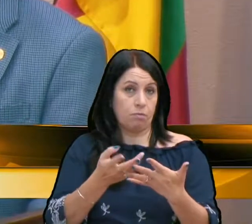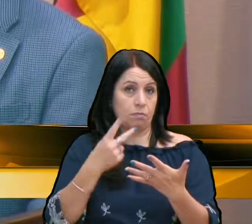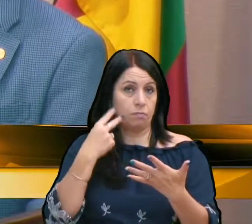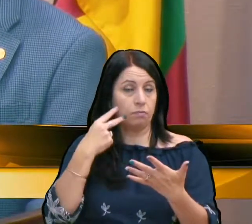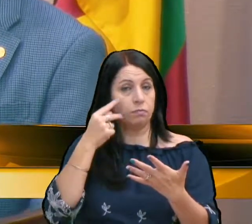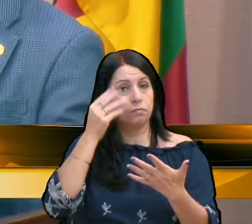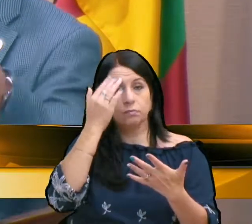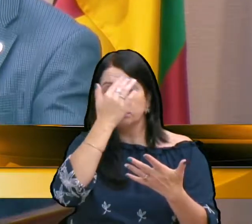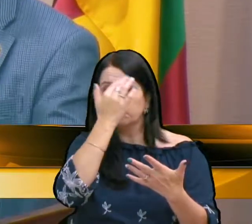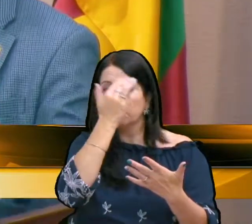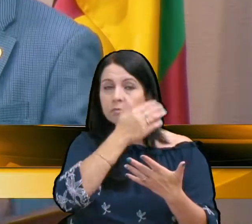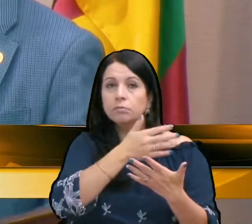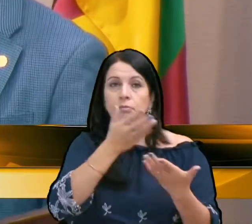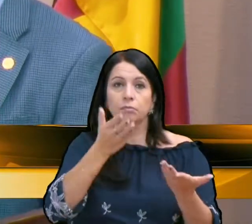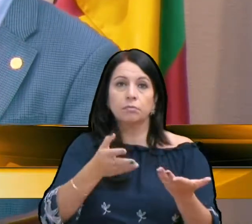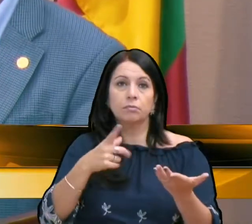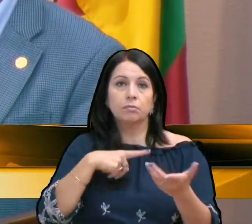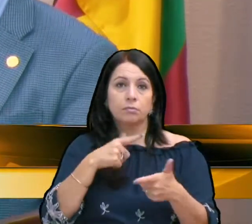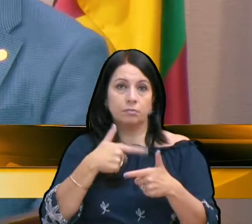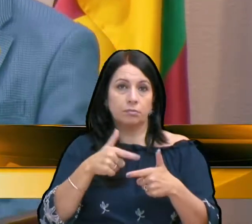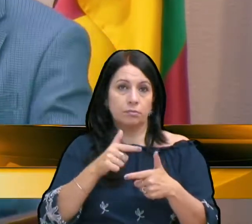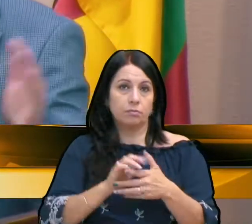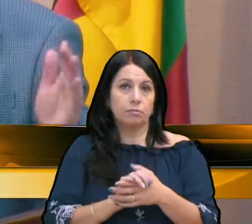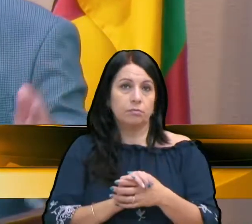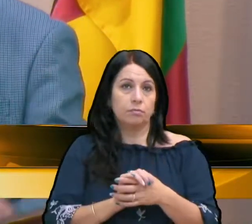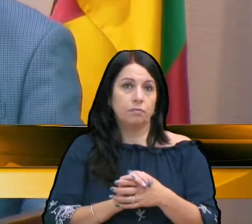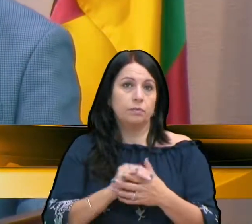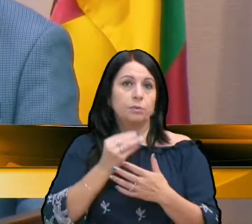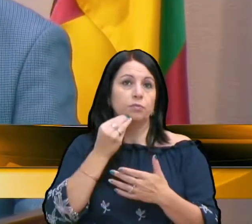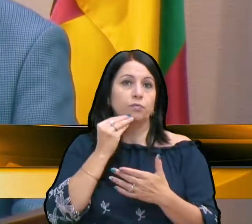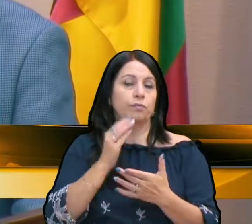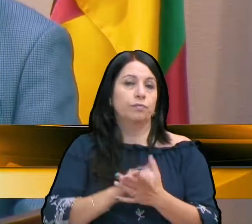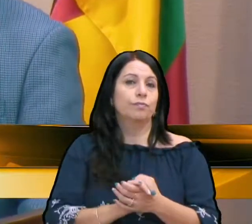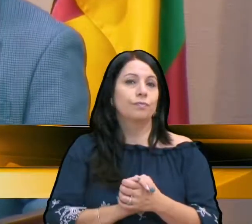Adiló, agora tem problema. É óbvio.